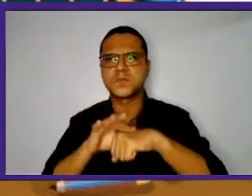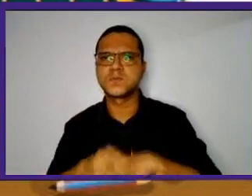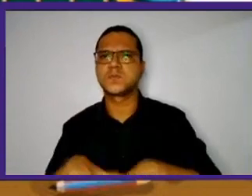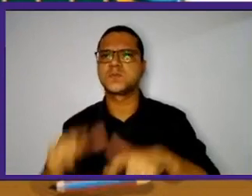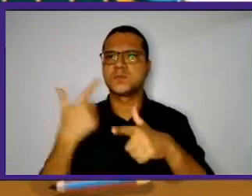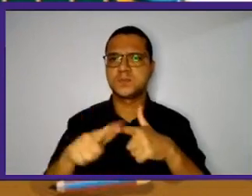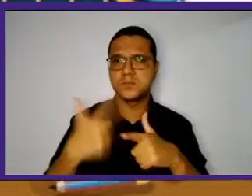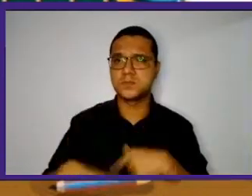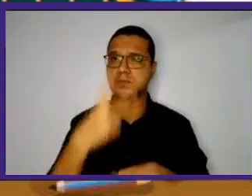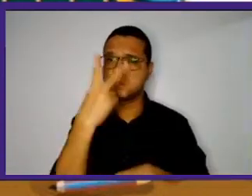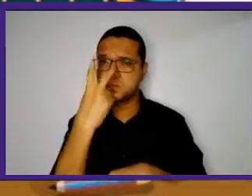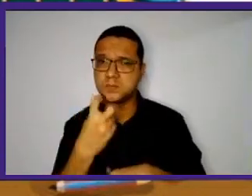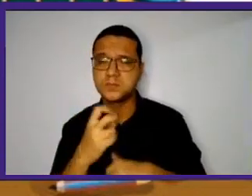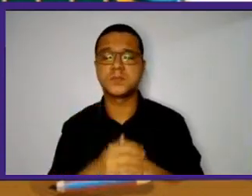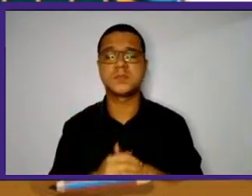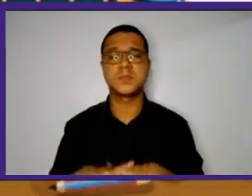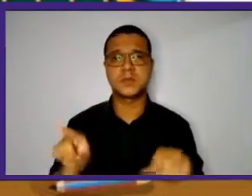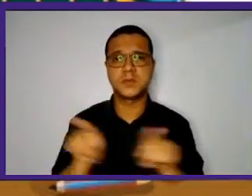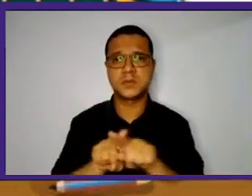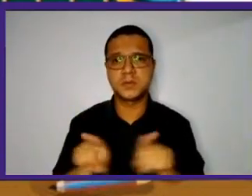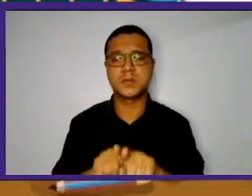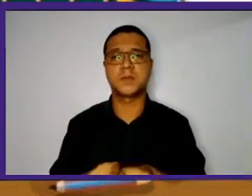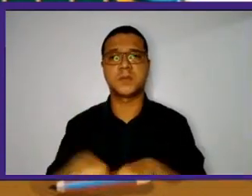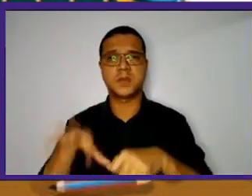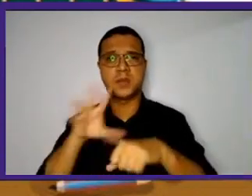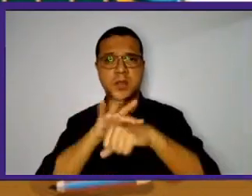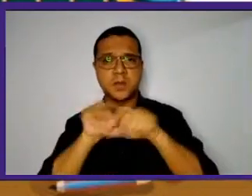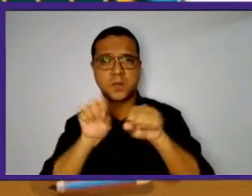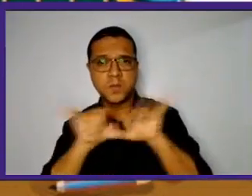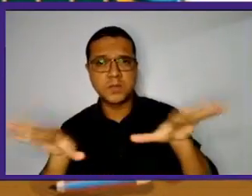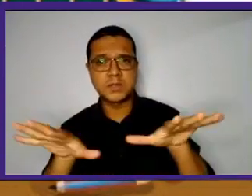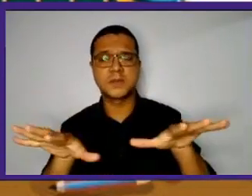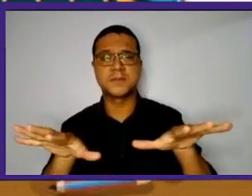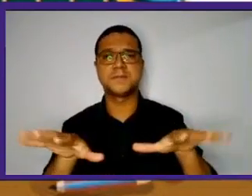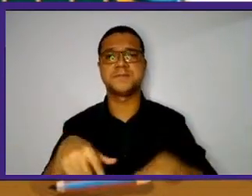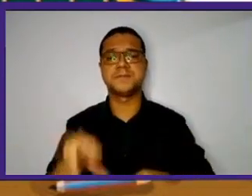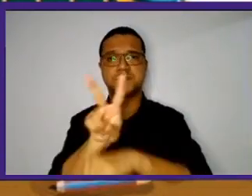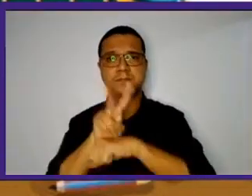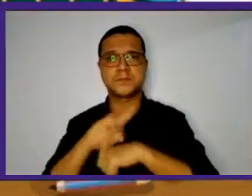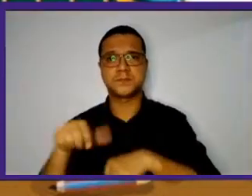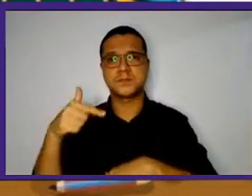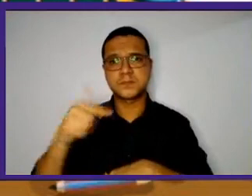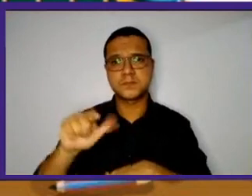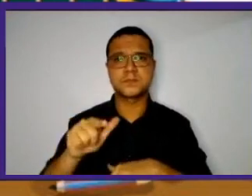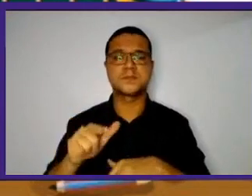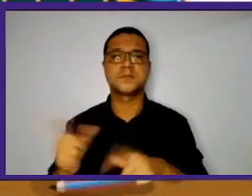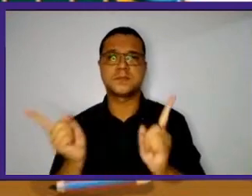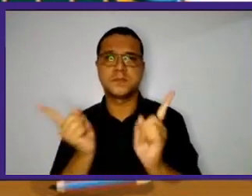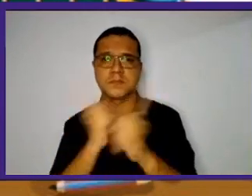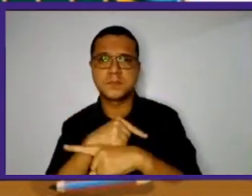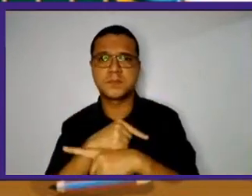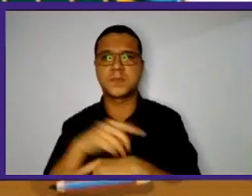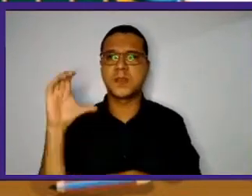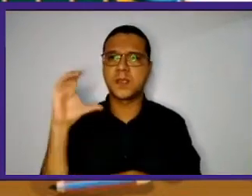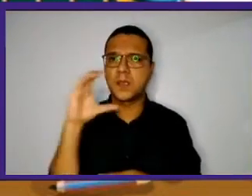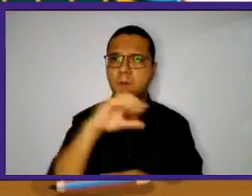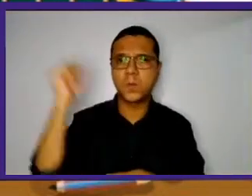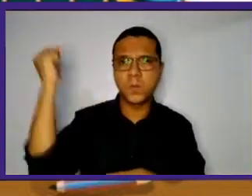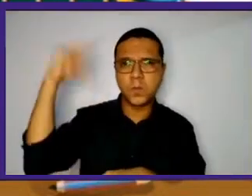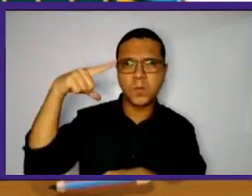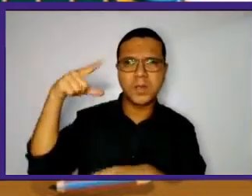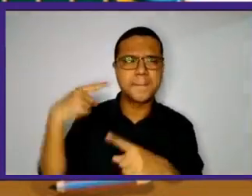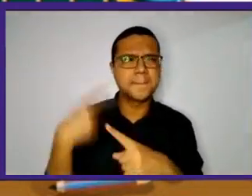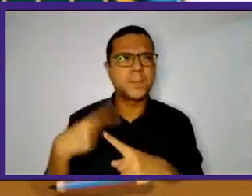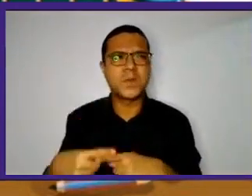de visão, de propagação de doenças, proteção contra o calor do sol, e por que, que tem